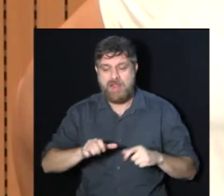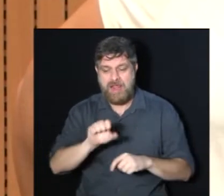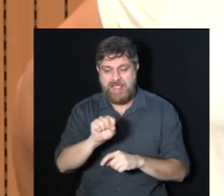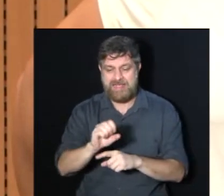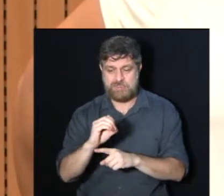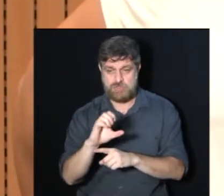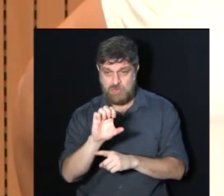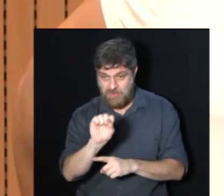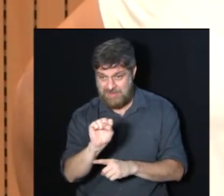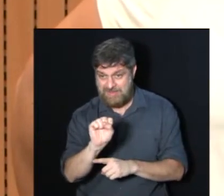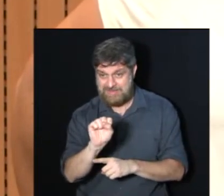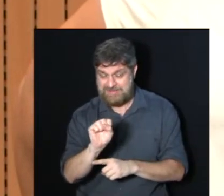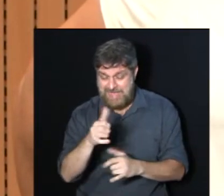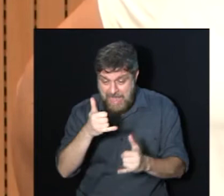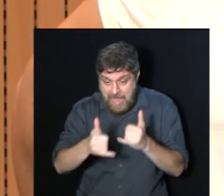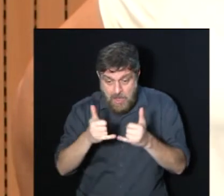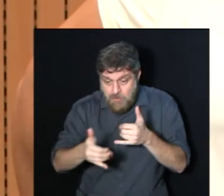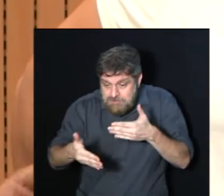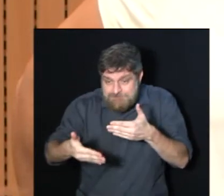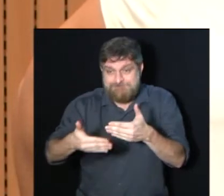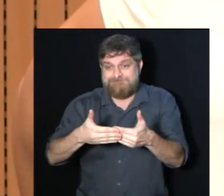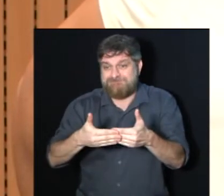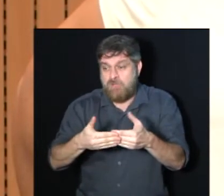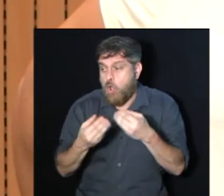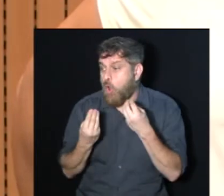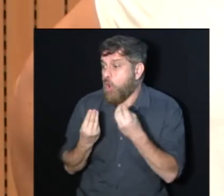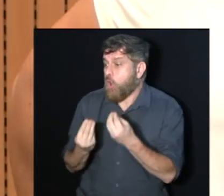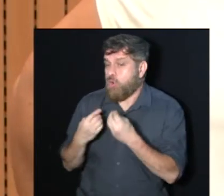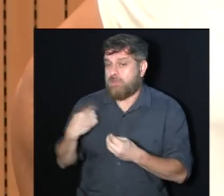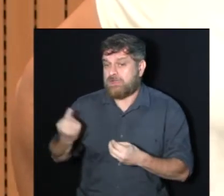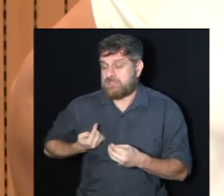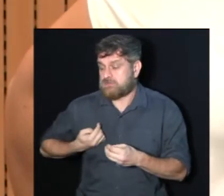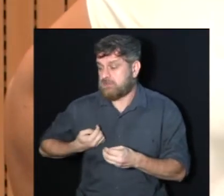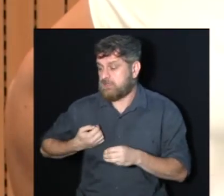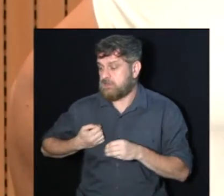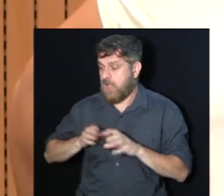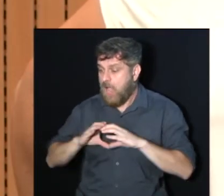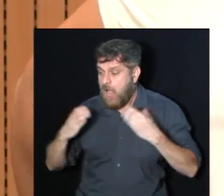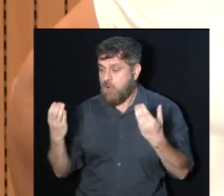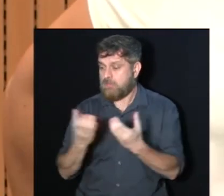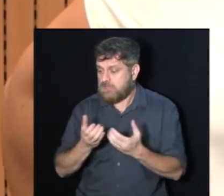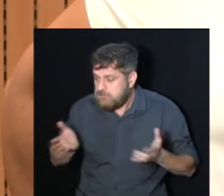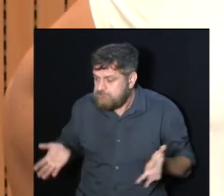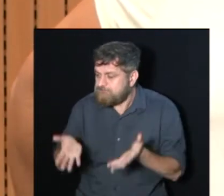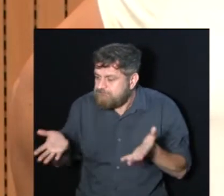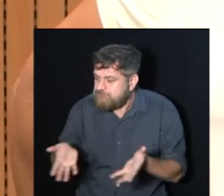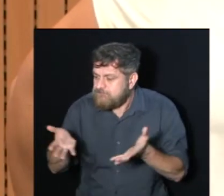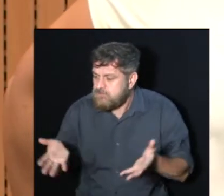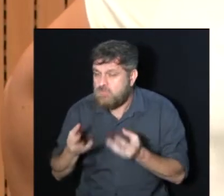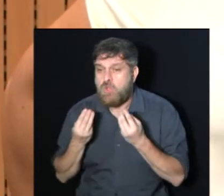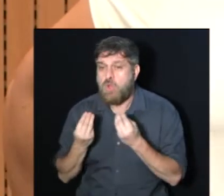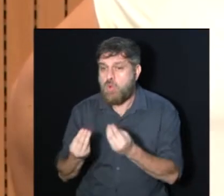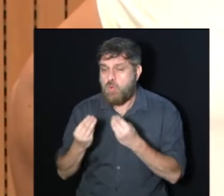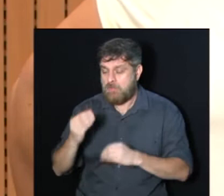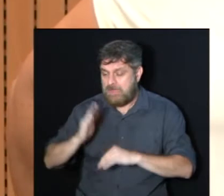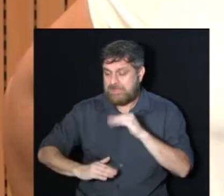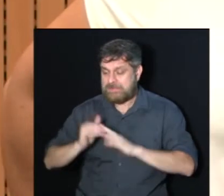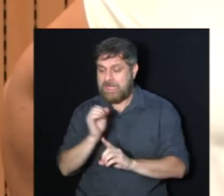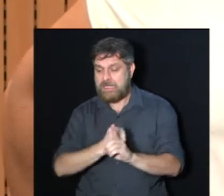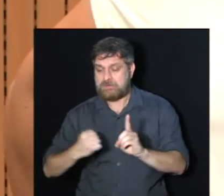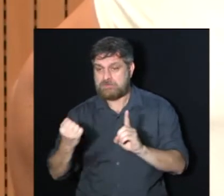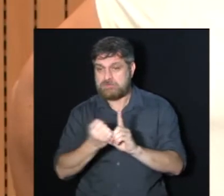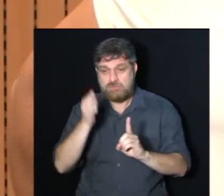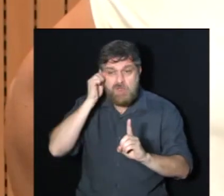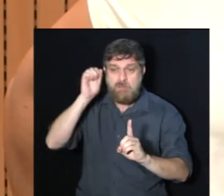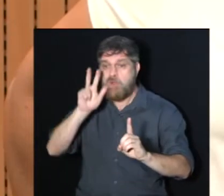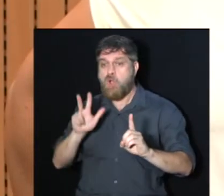SOS está prestes a fechar, como é que nós vamos mobilizar a comunidade, como é que nós vamos mobilizar a sociedade, como